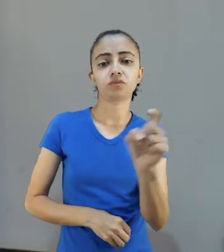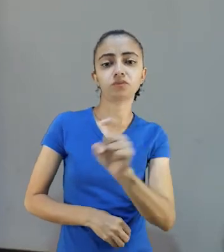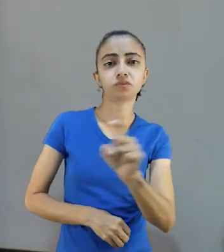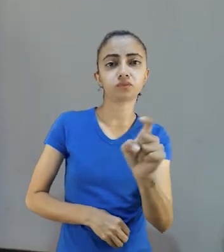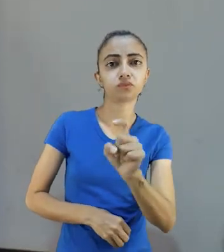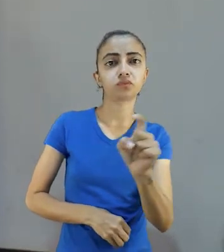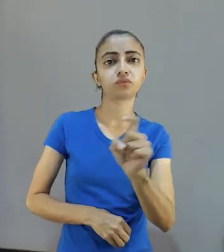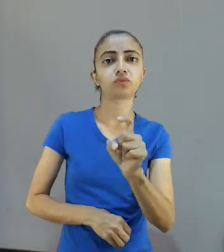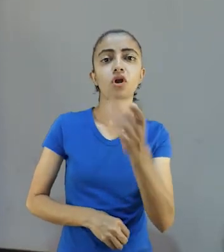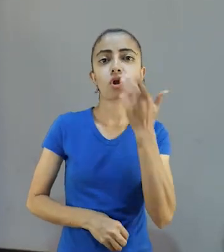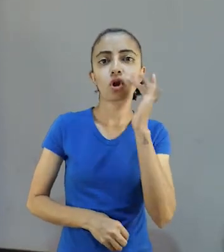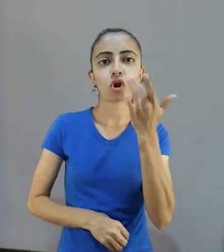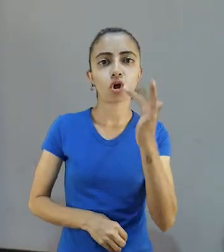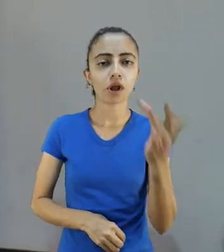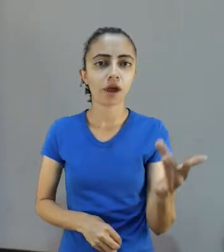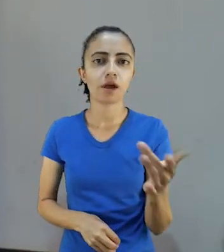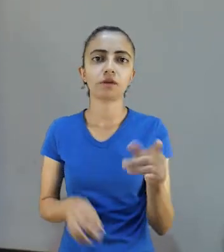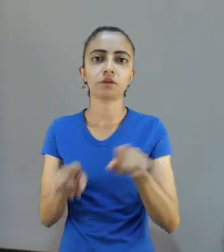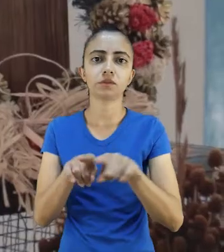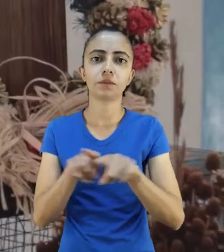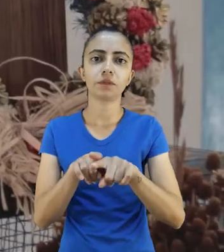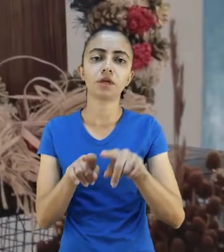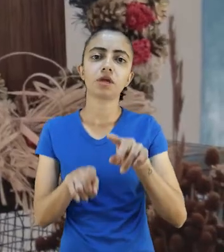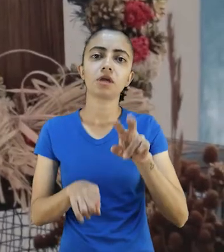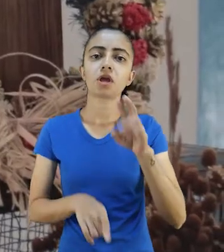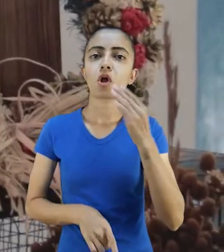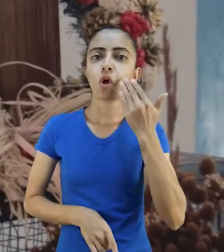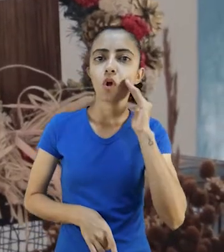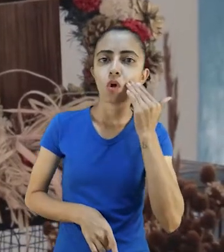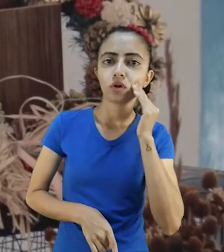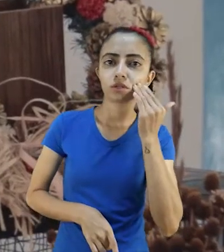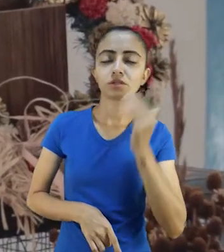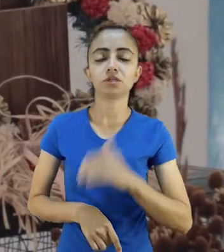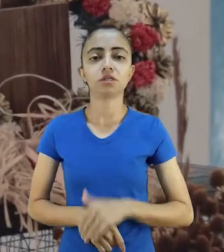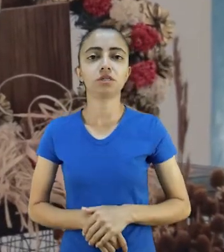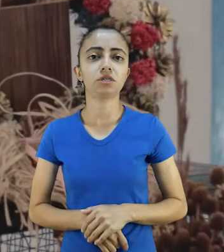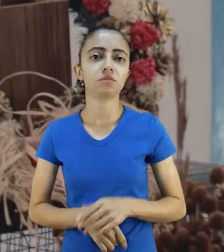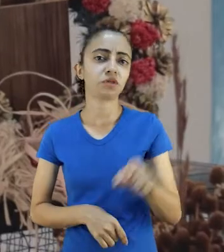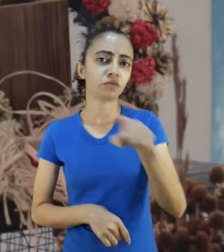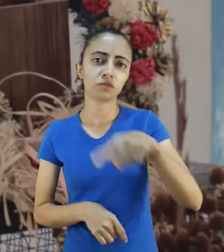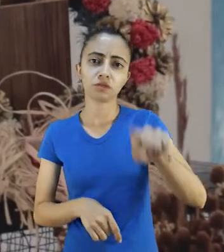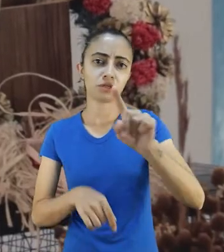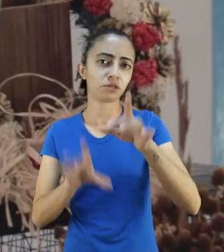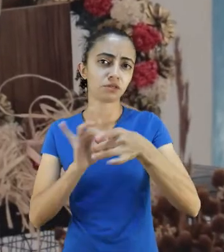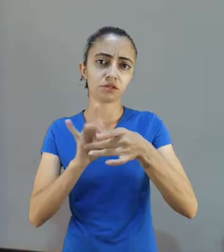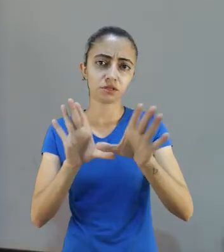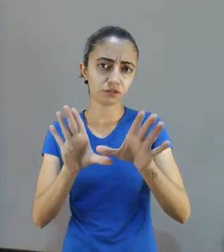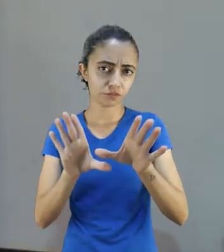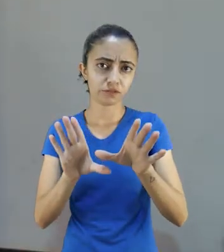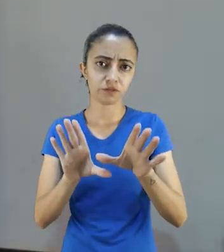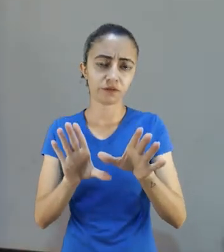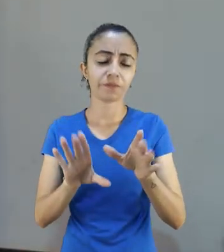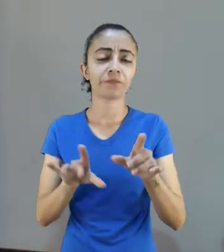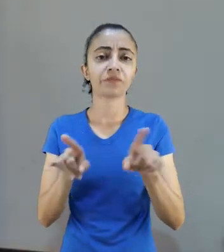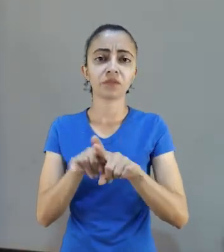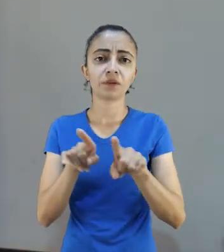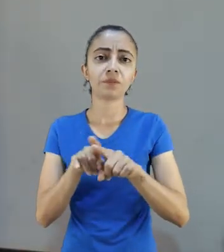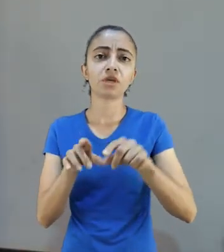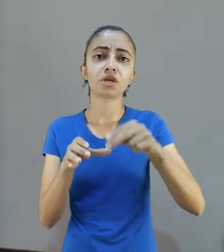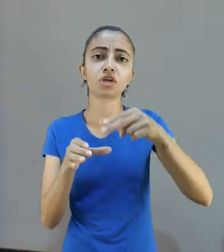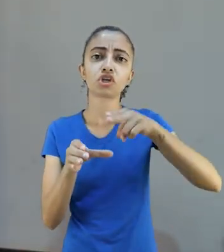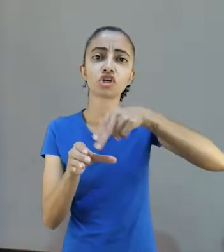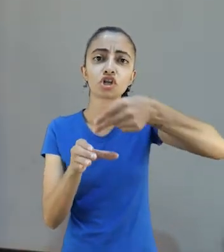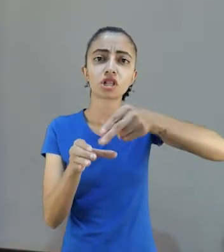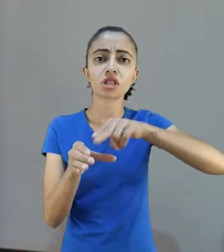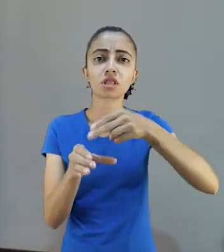podem pintar do jeito que vocês quiserem. Pode usar tinta de tecido, eu gosto de usar tinta de tecido. E pintar elas, é a